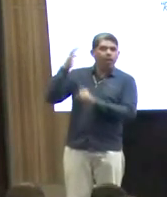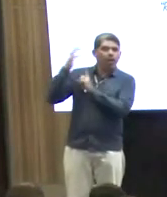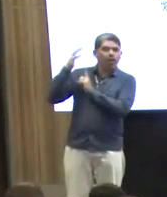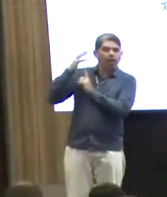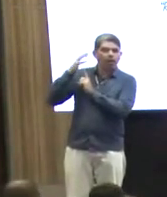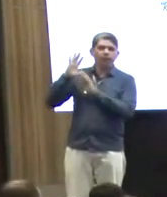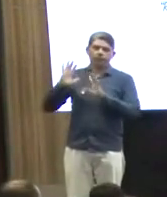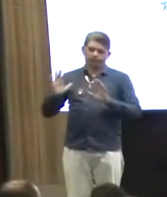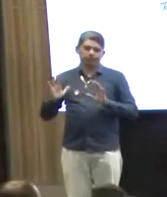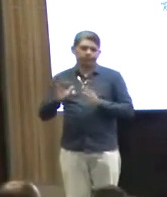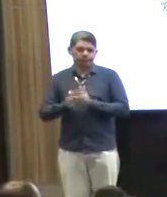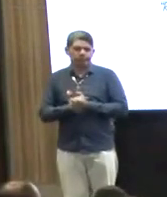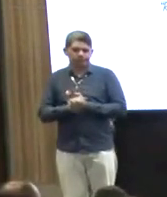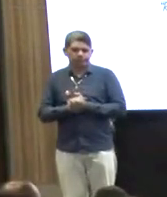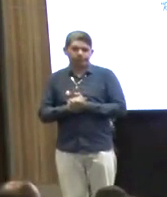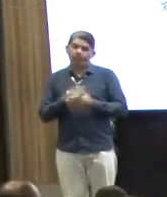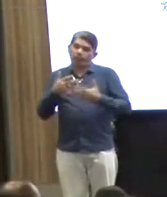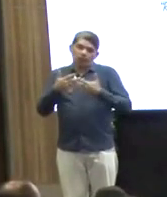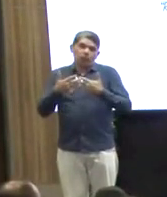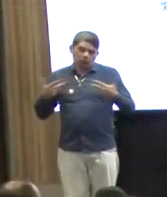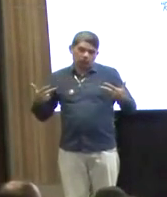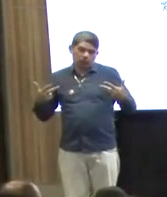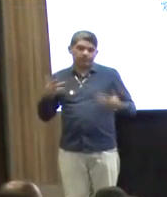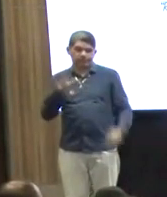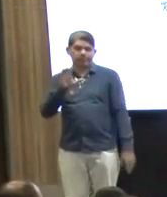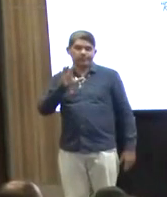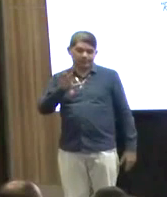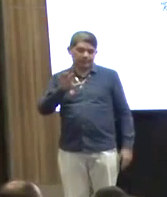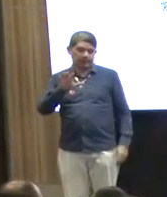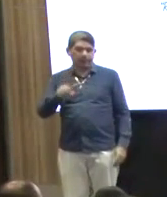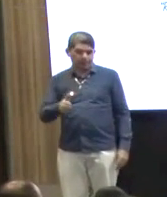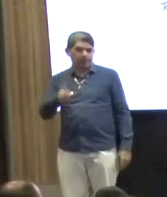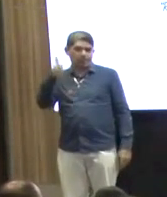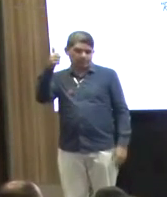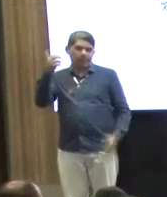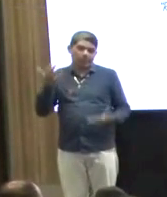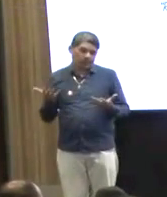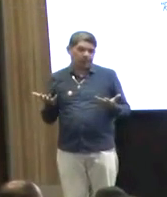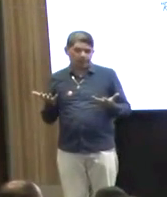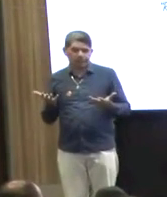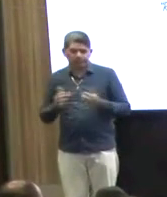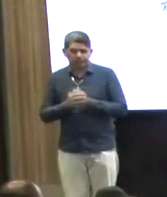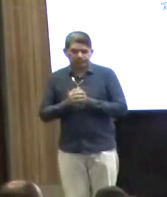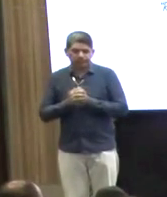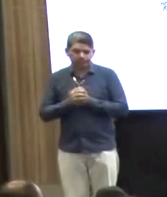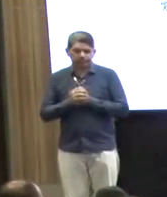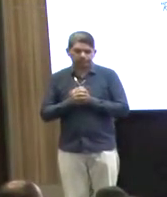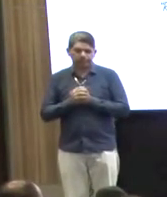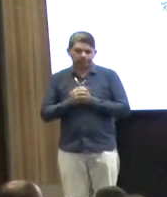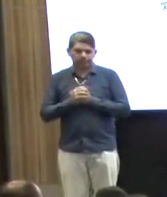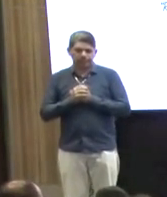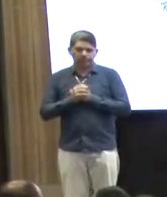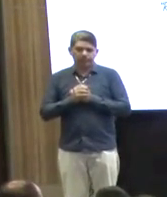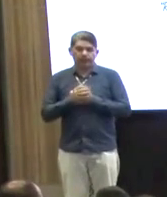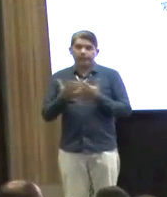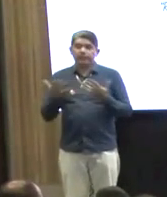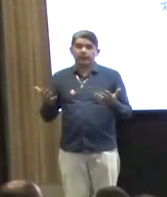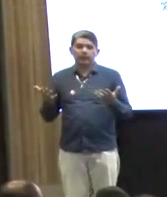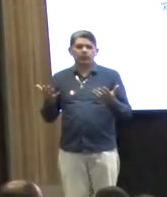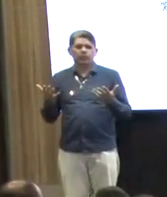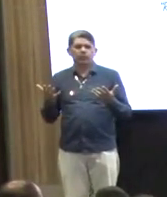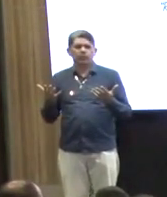Né? Porque as coisas são assim. É melhor que sejam assim. Melhor para quem? Você nem parou para pensar às vezes, se é melhor assim. Veja o que a gente faz